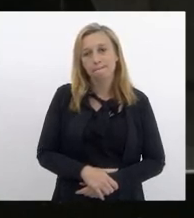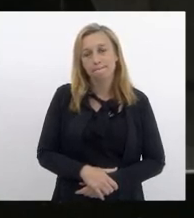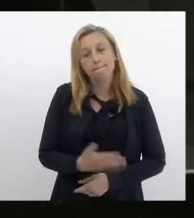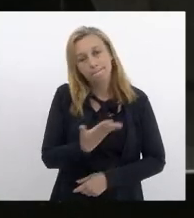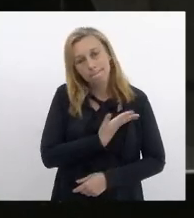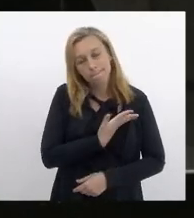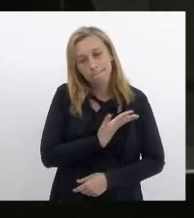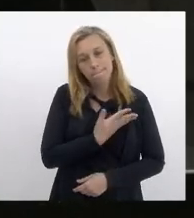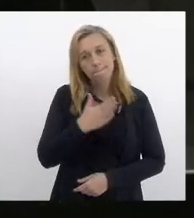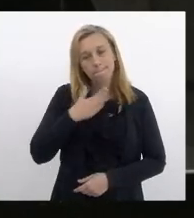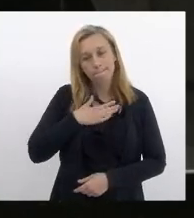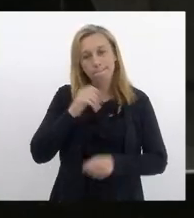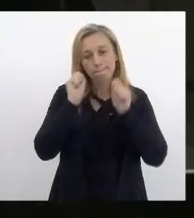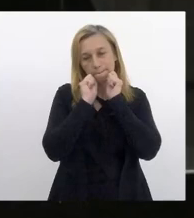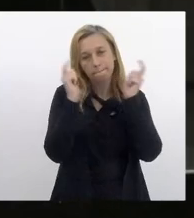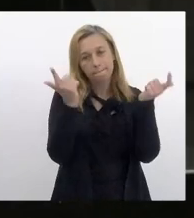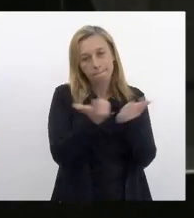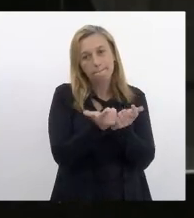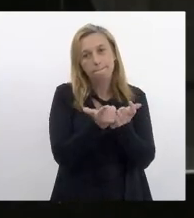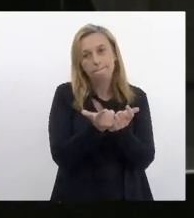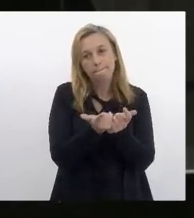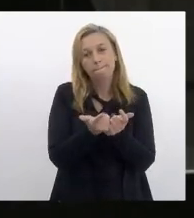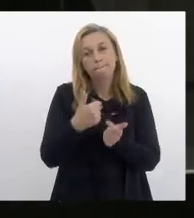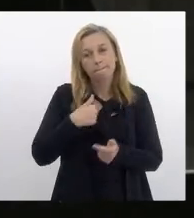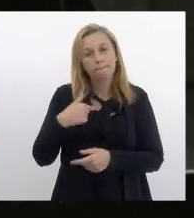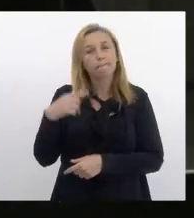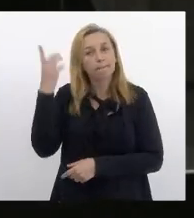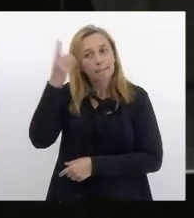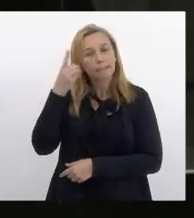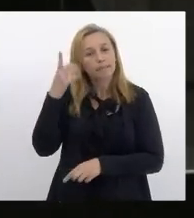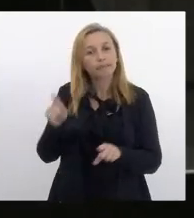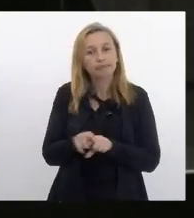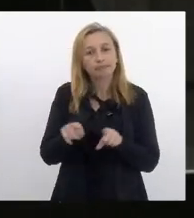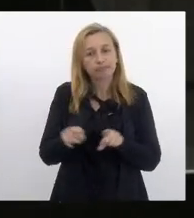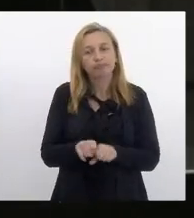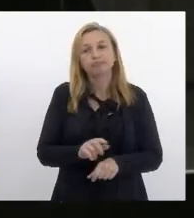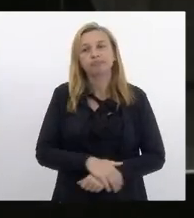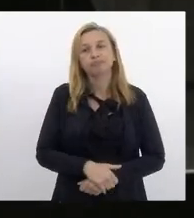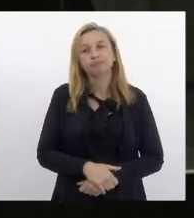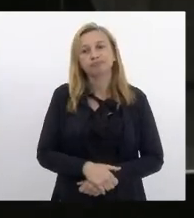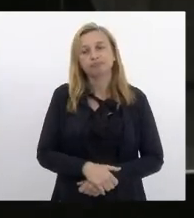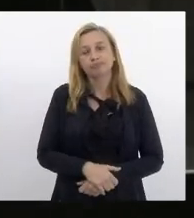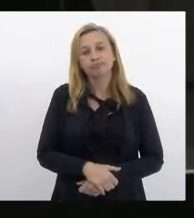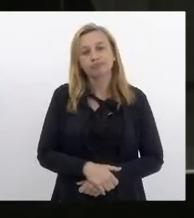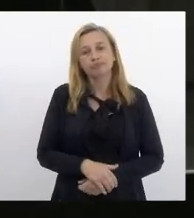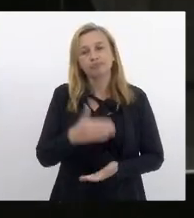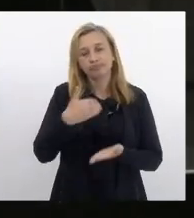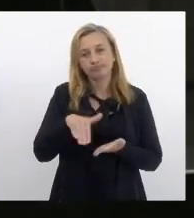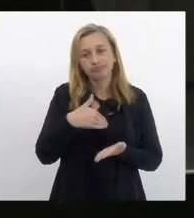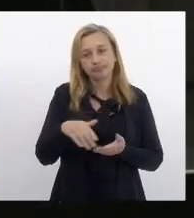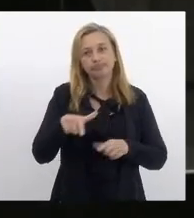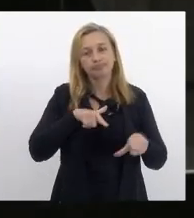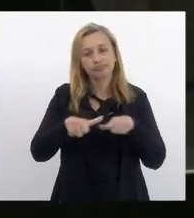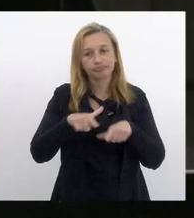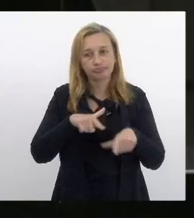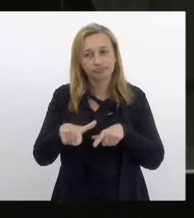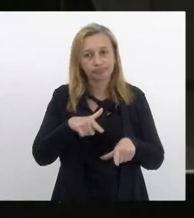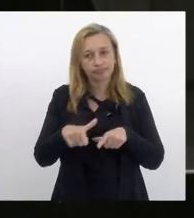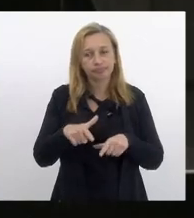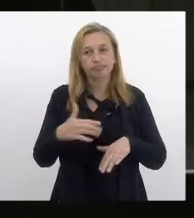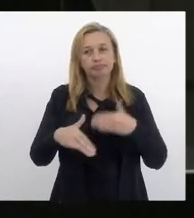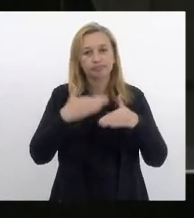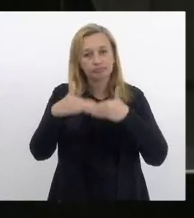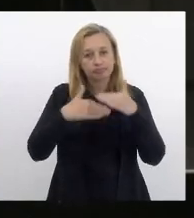colegas meus da Assembleia Legislativa, eu era deputado também, e quando secretário de Trabalho, de Habitação,